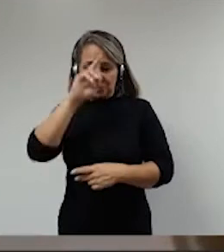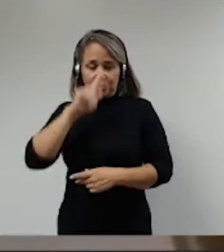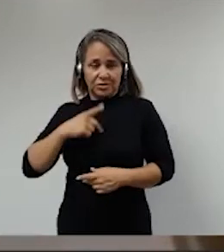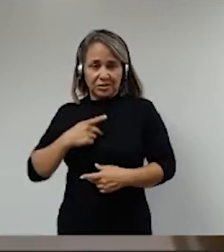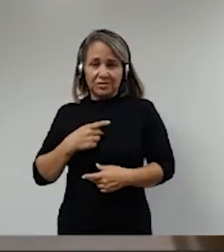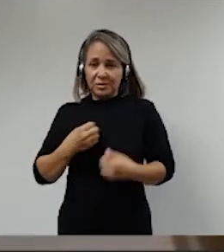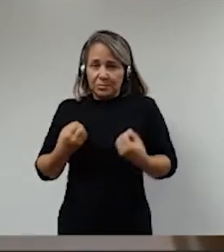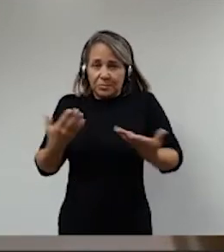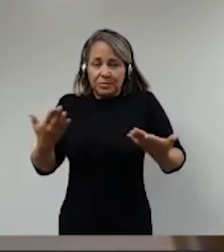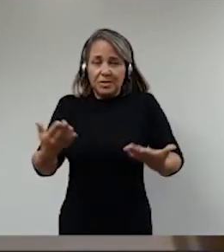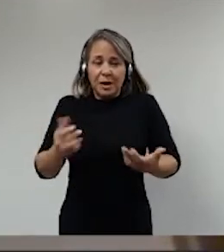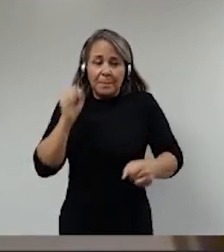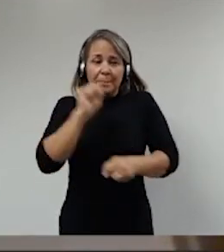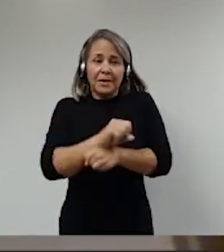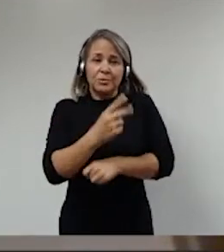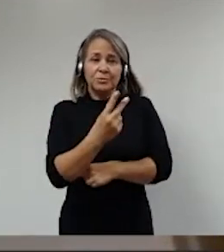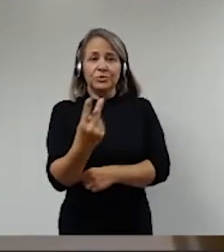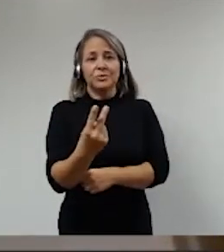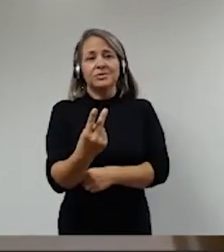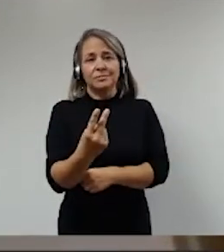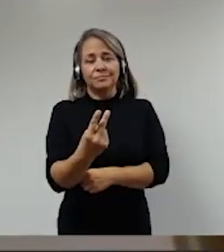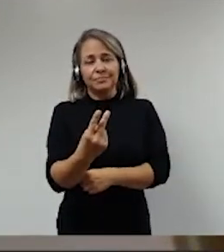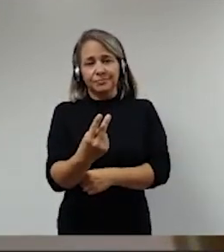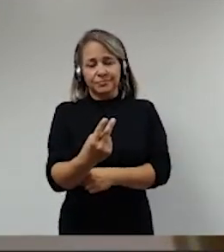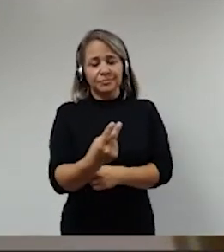você impacta as duas coisas, né?